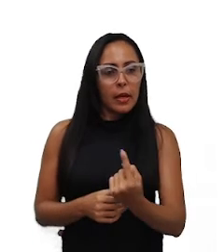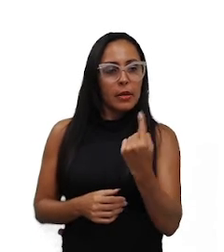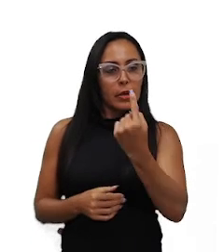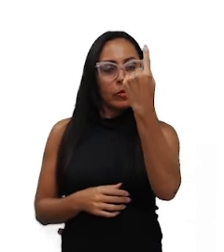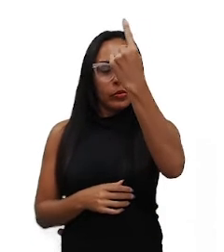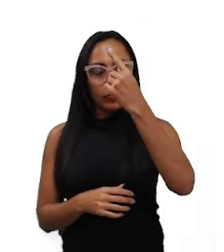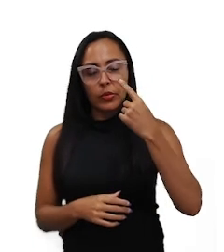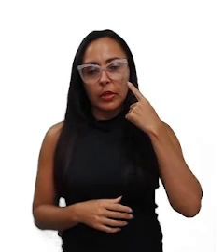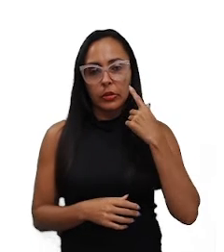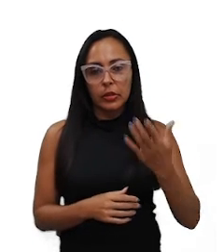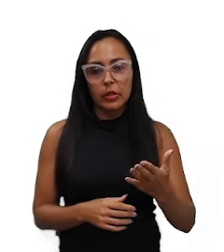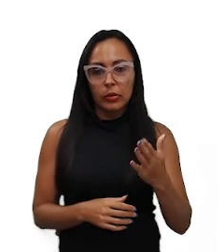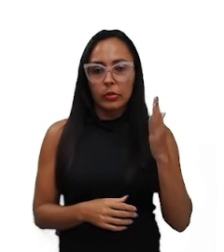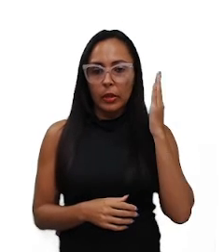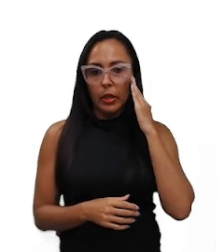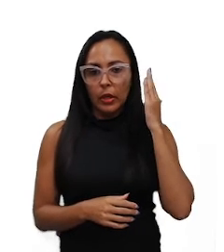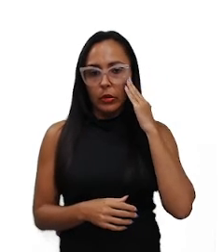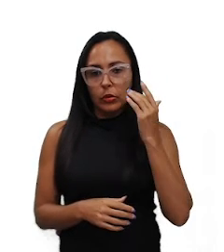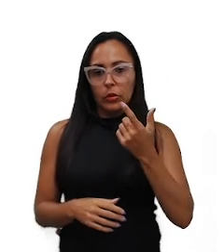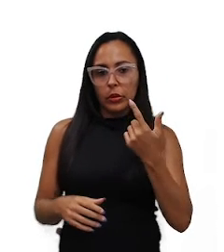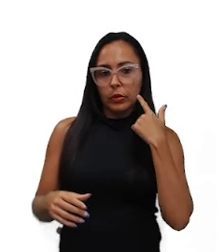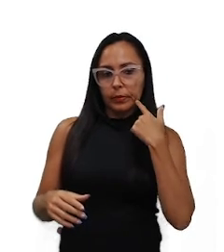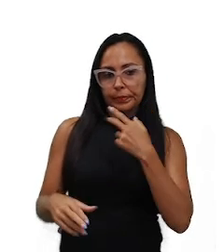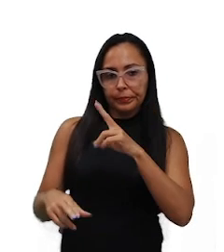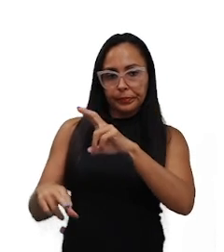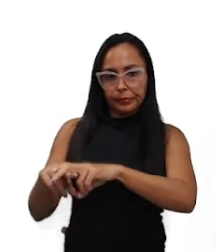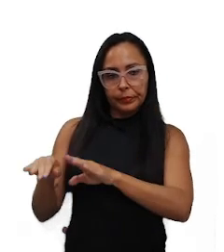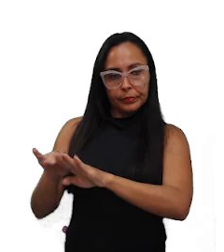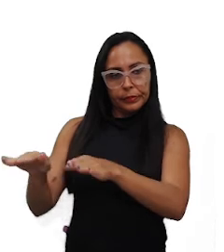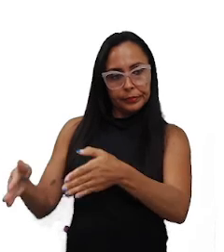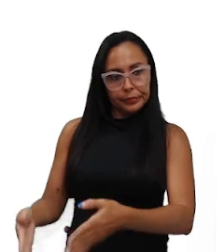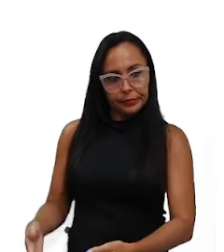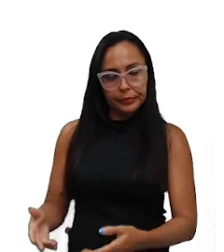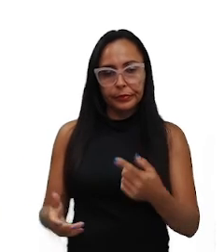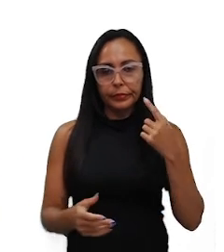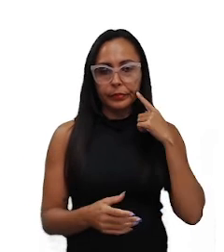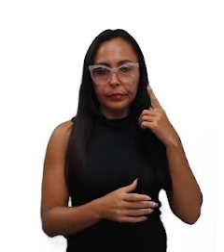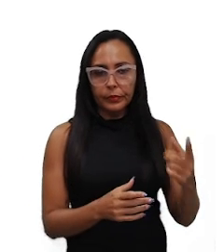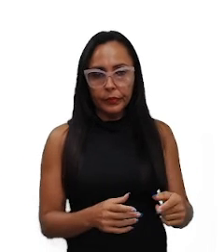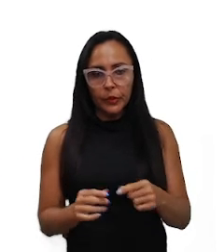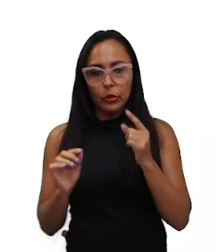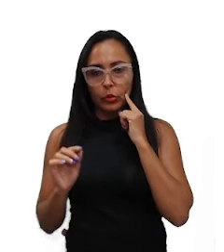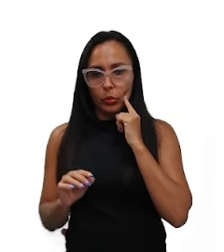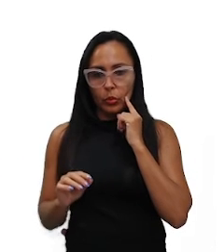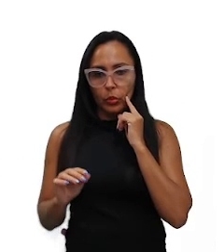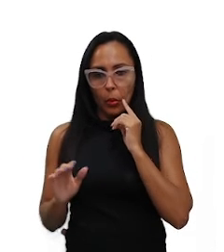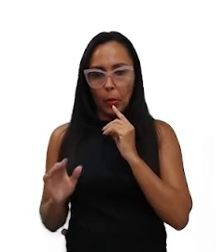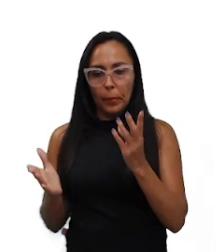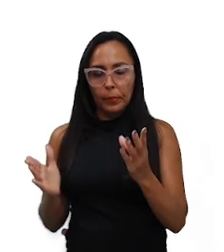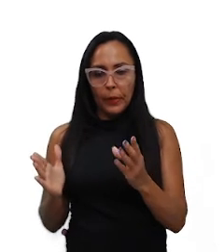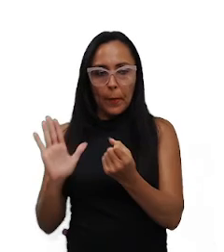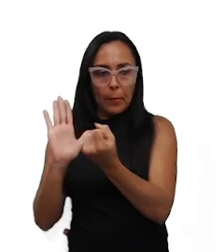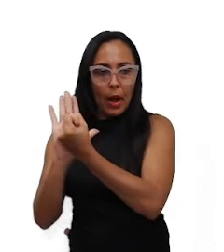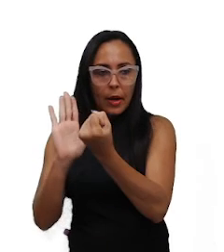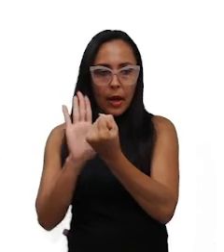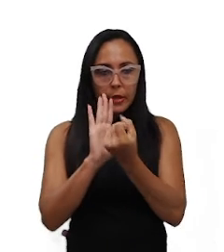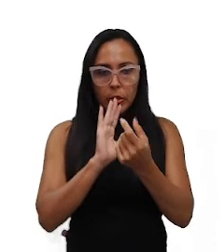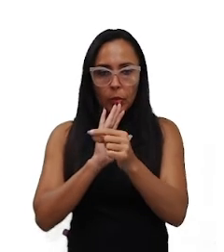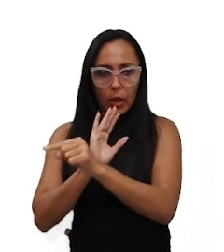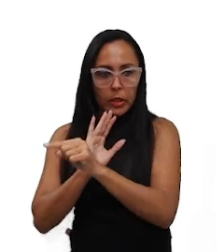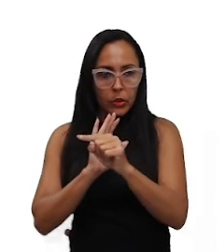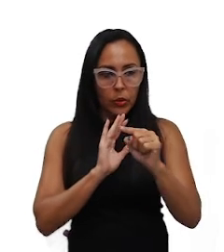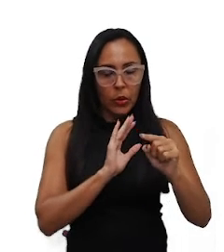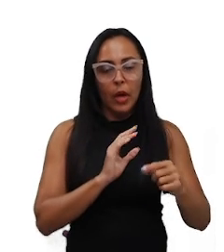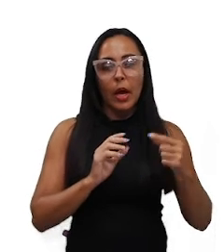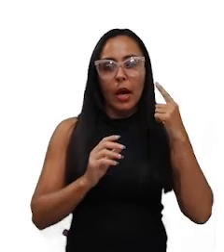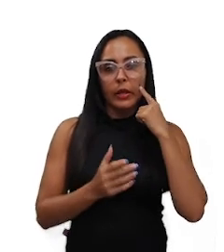do criado mudo, de um rack, aí está tudo marcadinho ali, e agora a gente só faz puxar para o ponto de